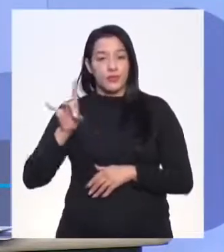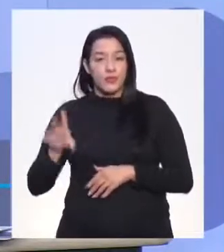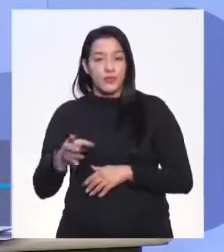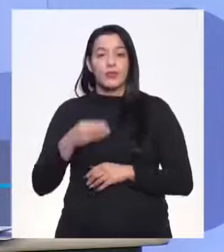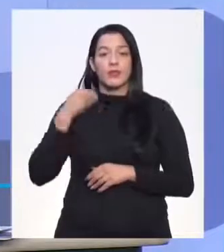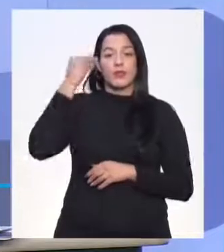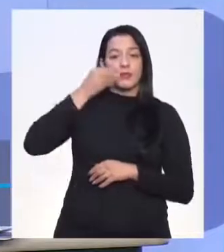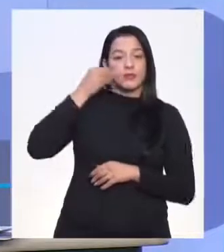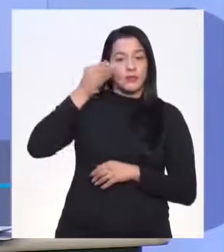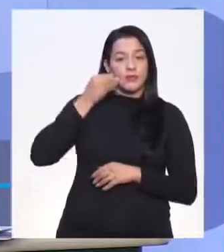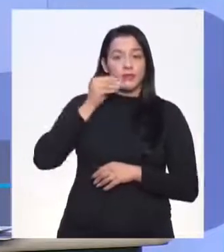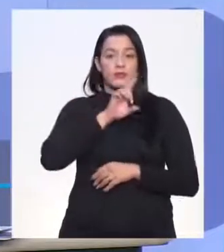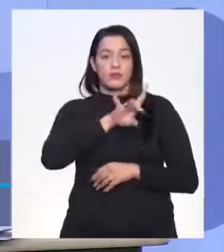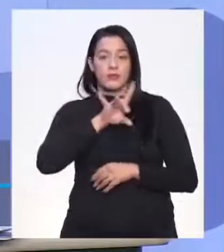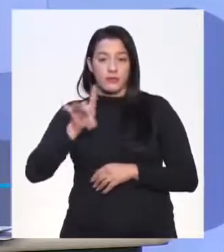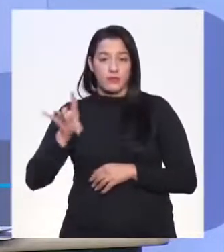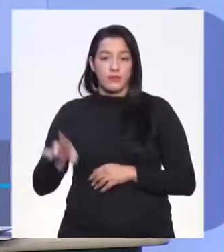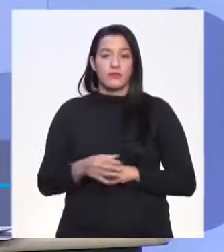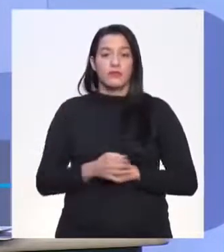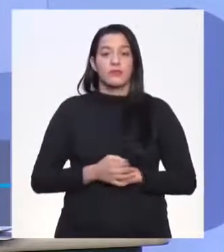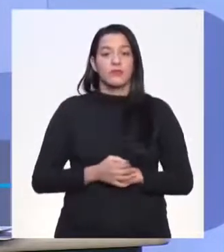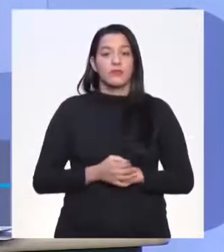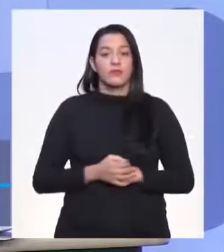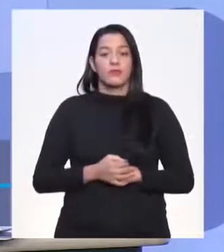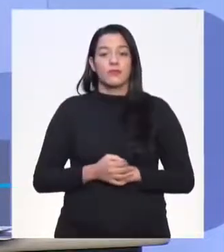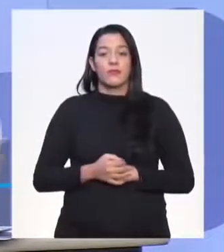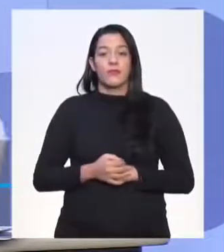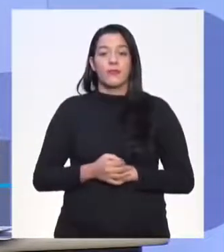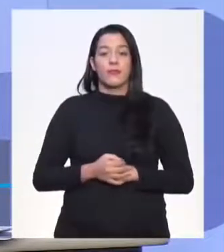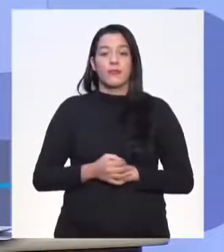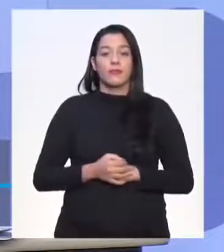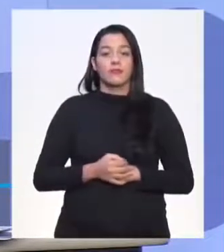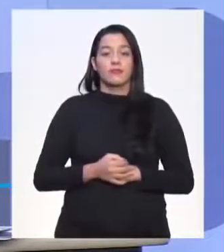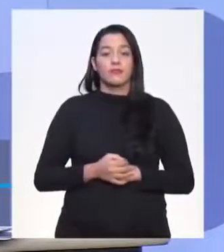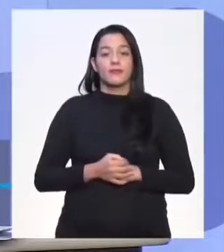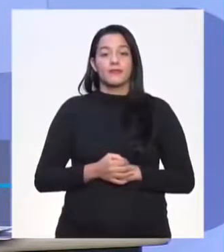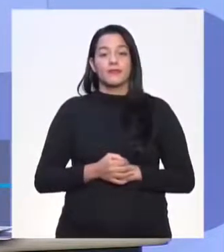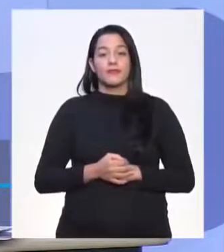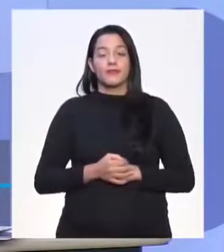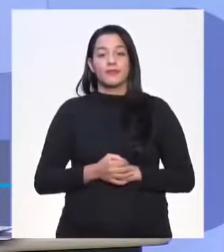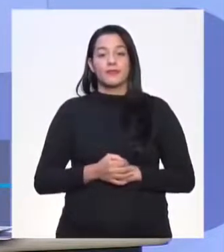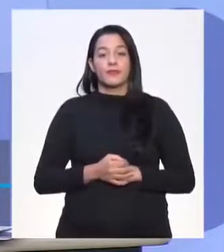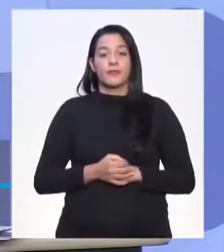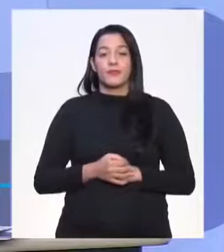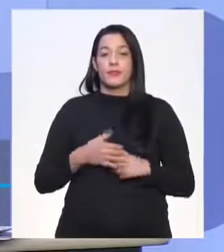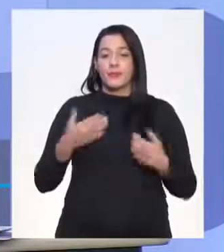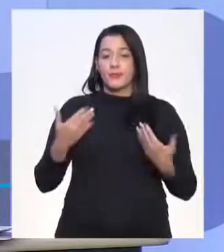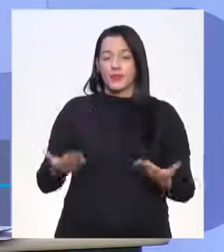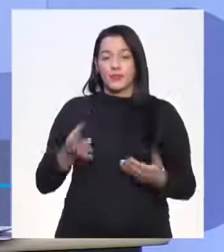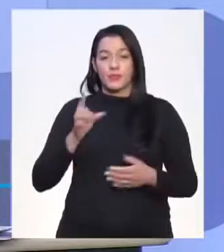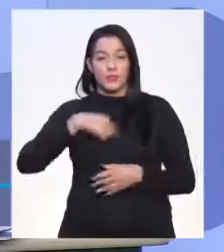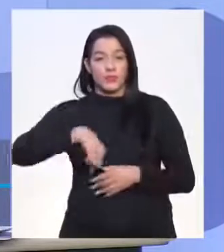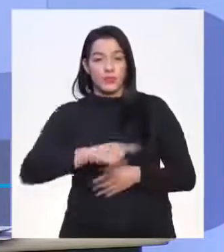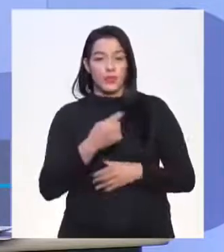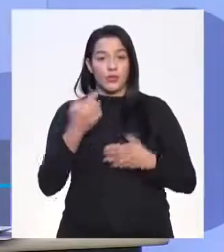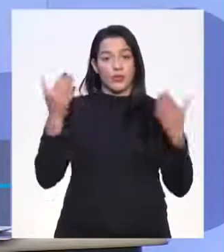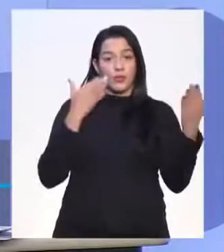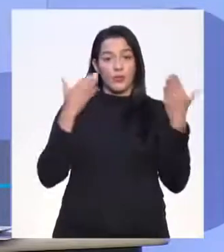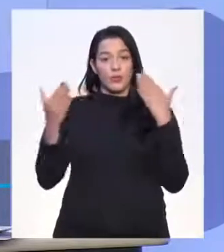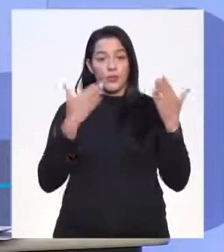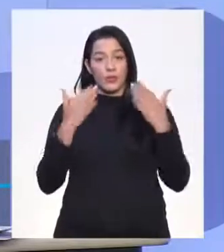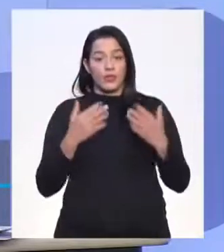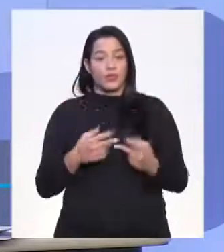experiência de cada um. No entanto, quando a gente acaba comparando somente esses